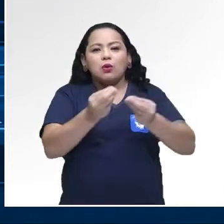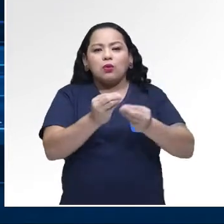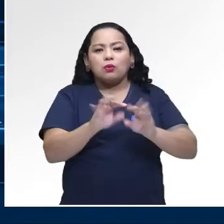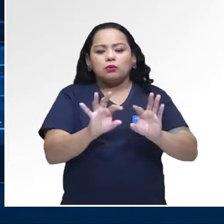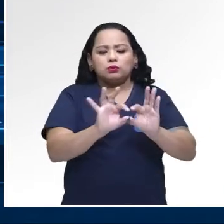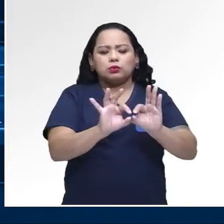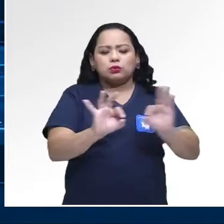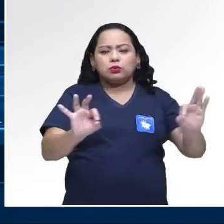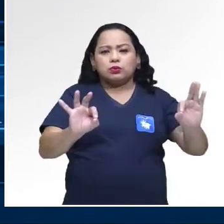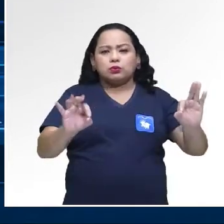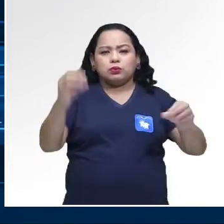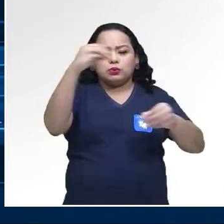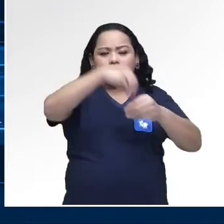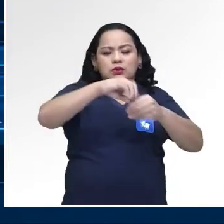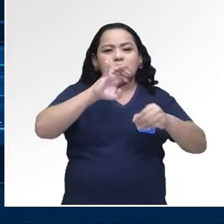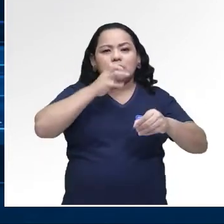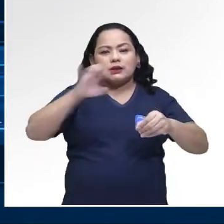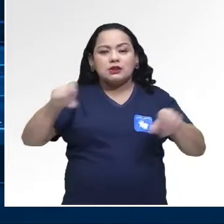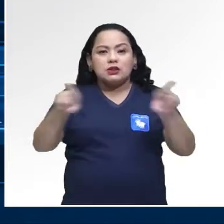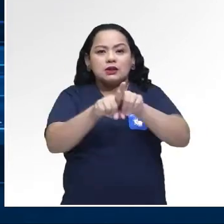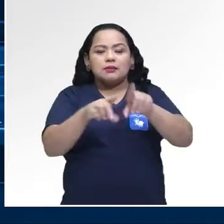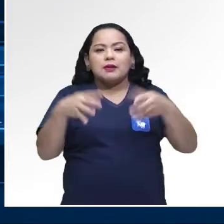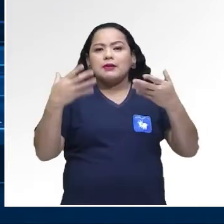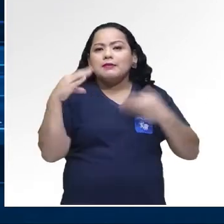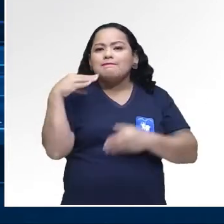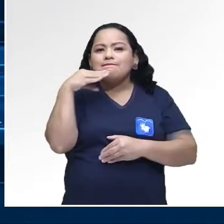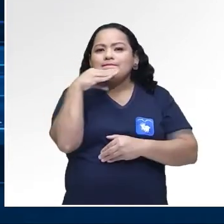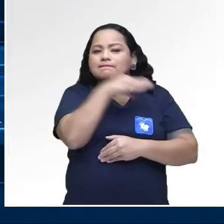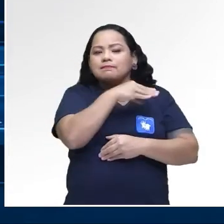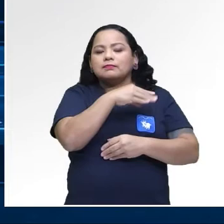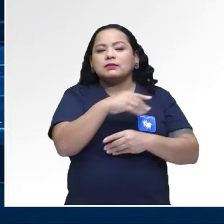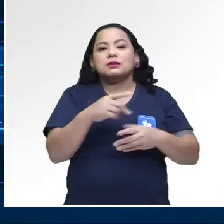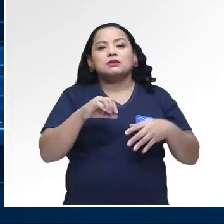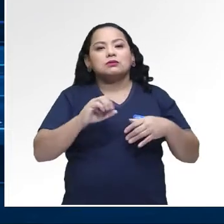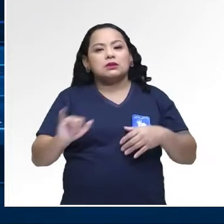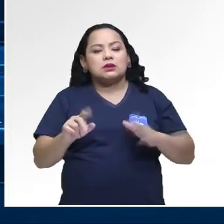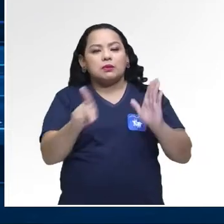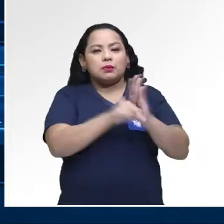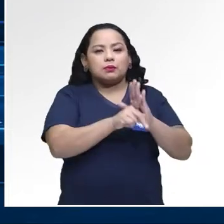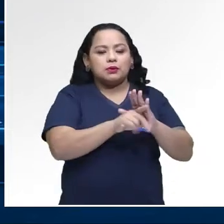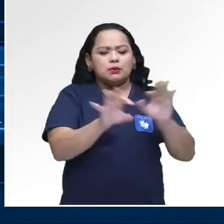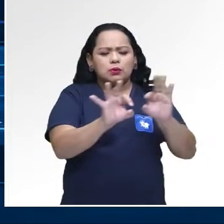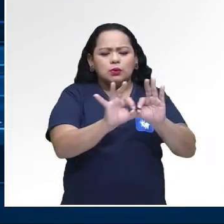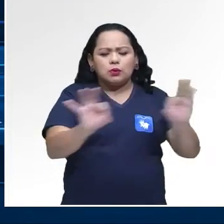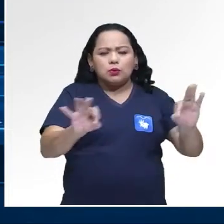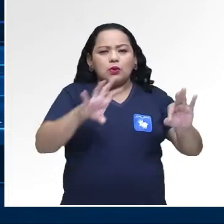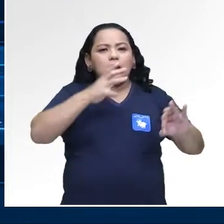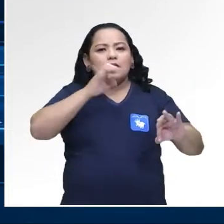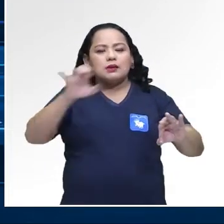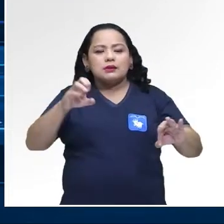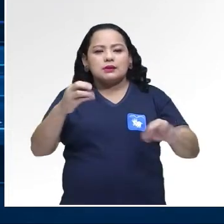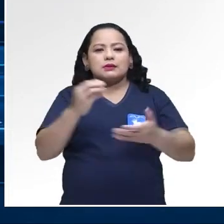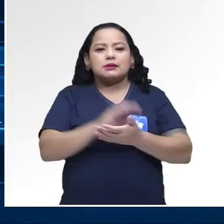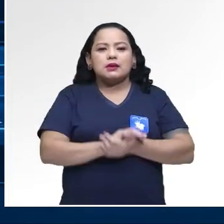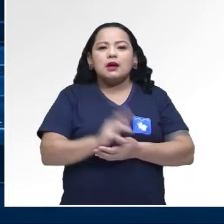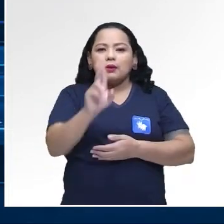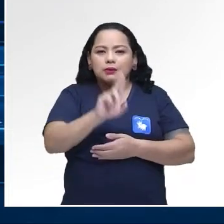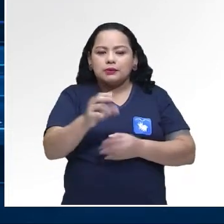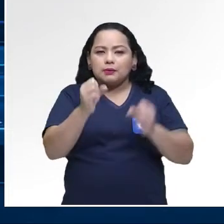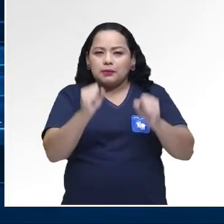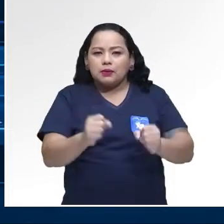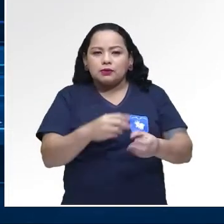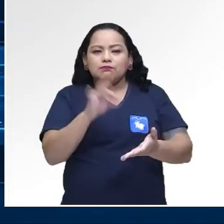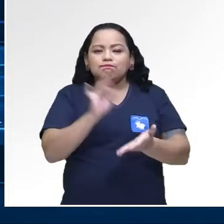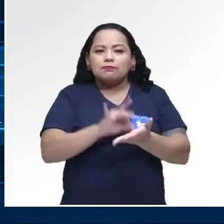conduzir eletricidade e calor. Né? Então, se ele tem essa propriedade aí de condução de eletricidade, ele foi utilizado justamente